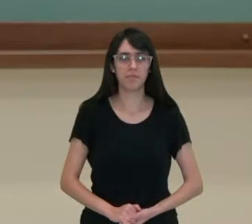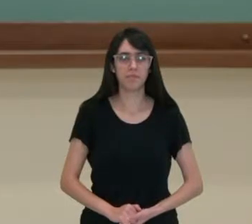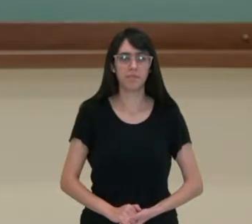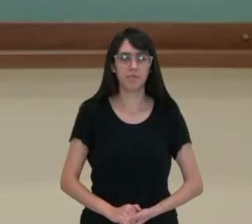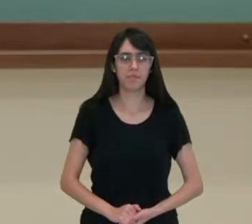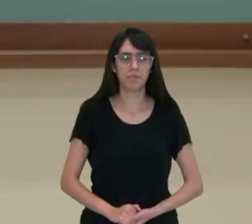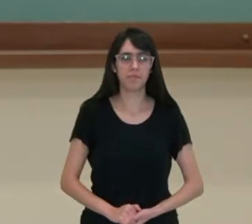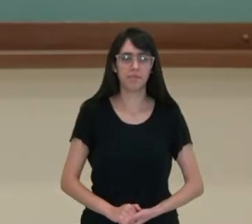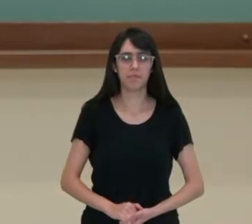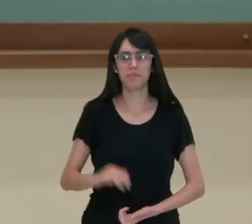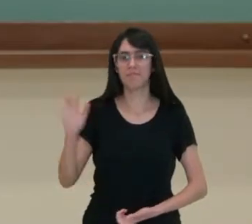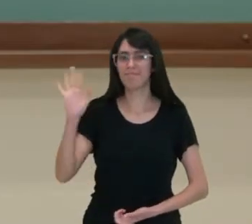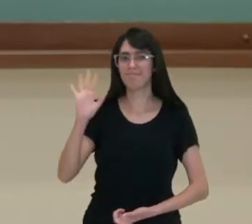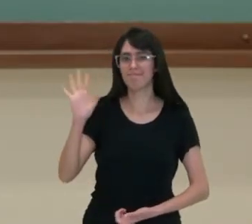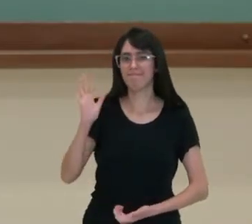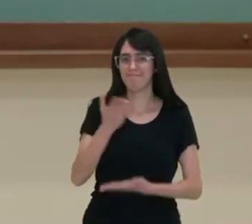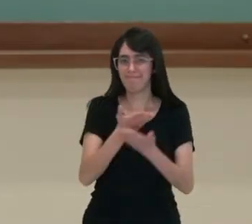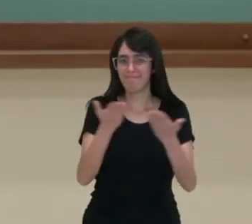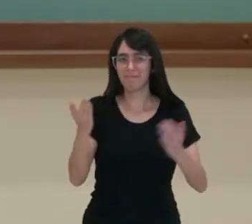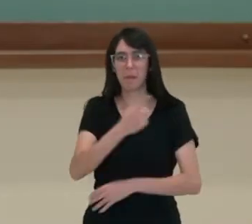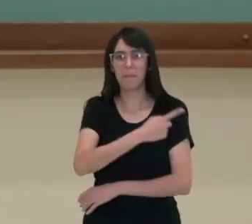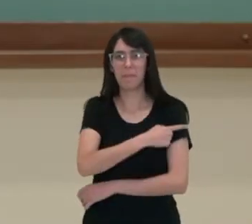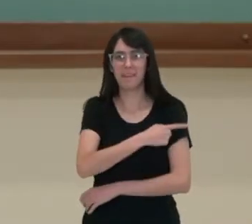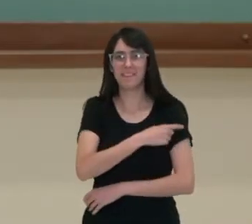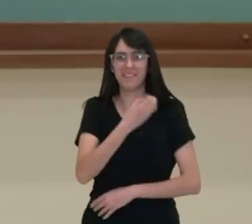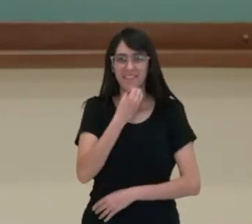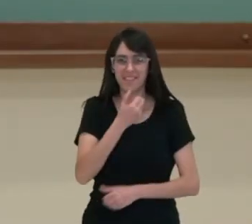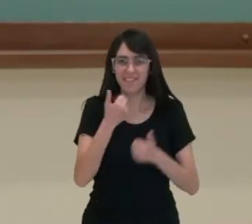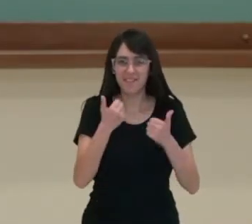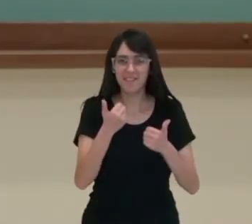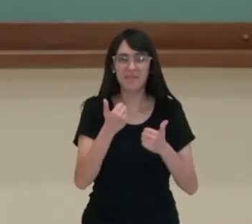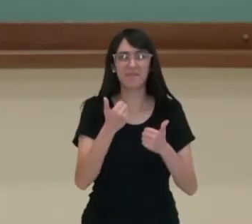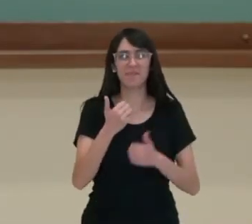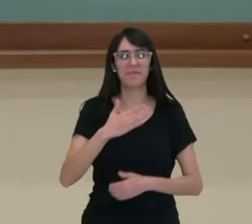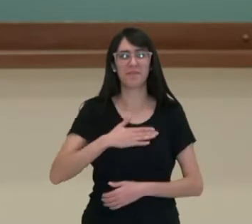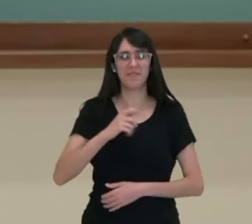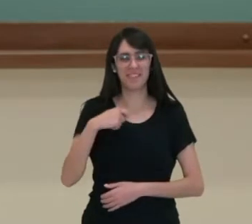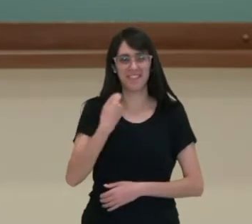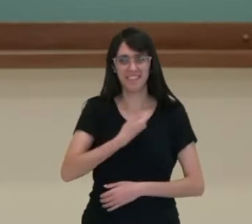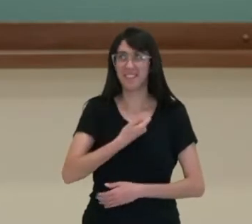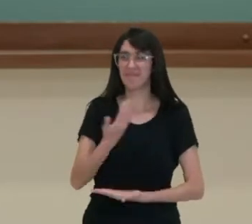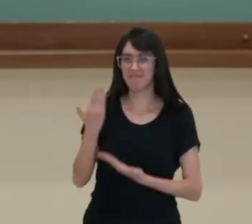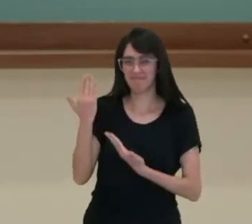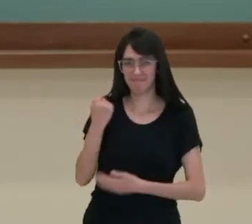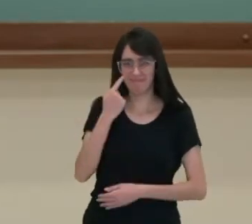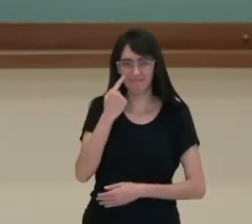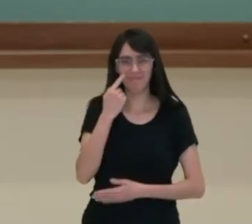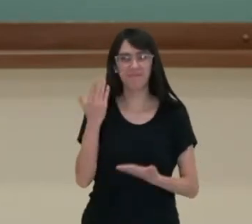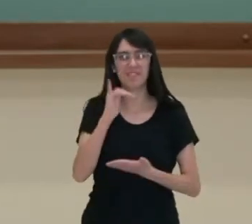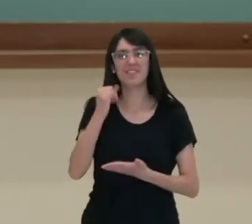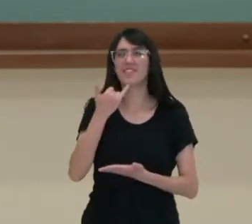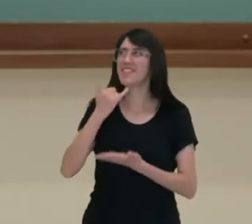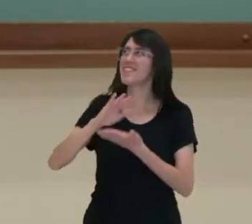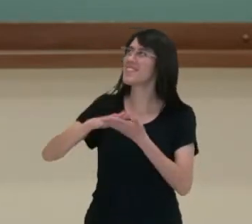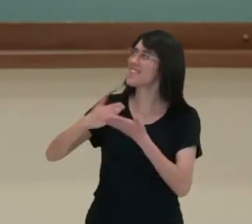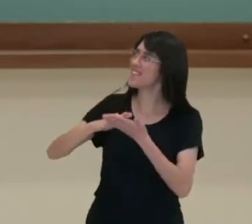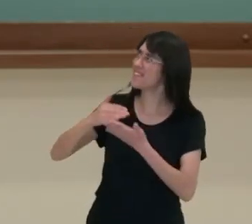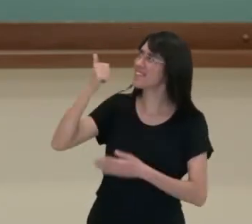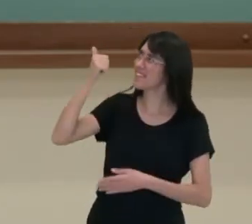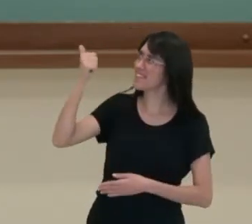Olá, estudantes da primeira série, tudo bem com vocês? Eu sou a professora Corine. Hoje nós estamos com a Jéssica.